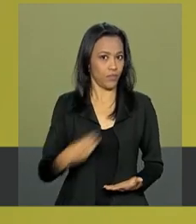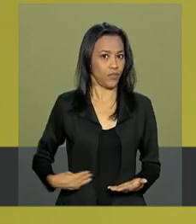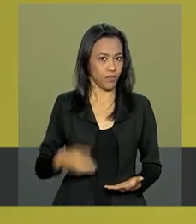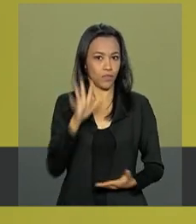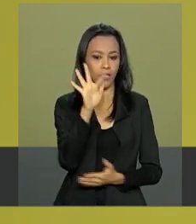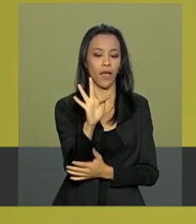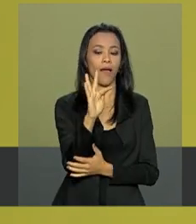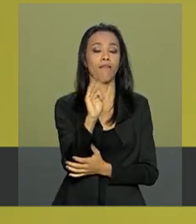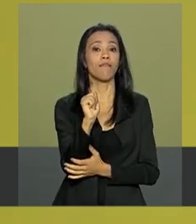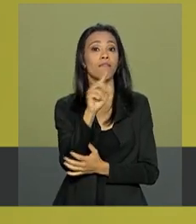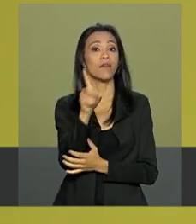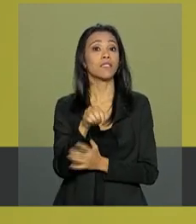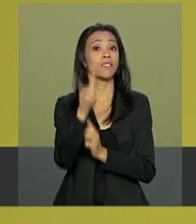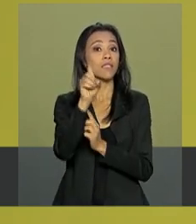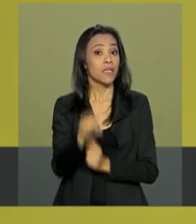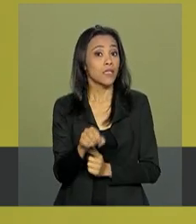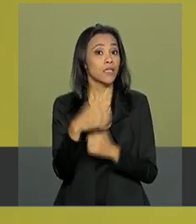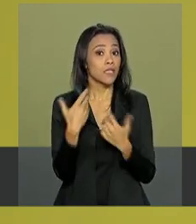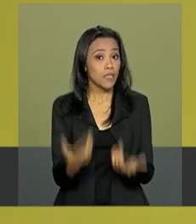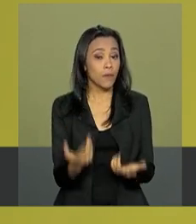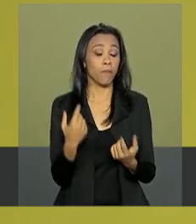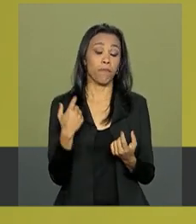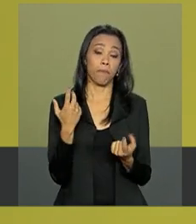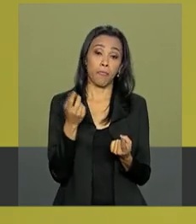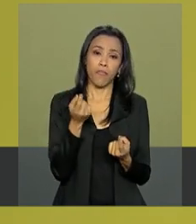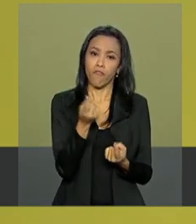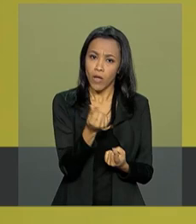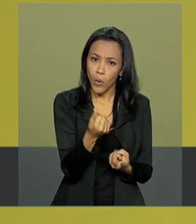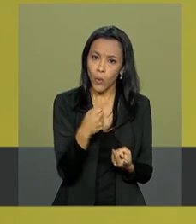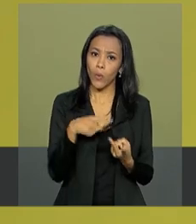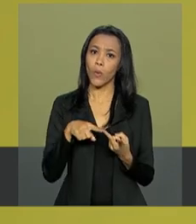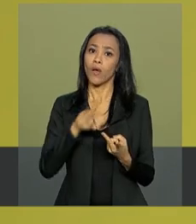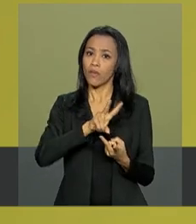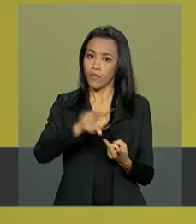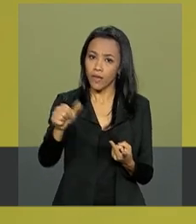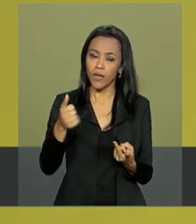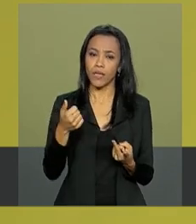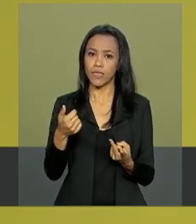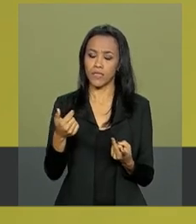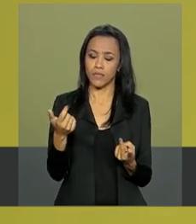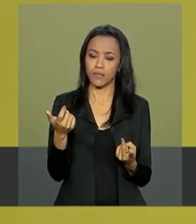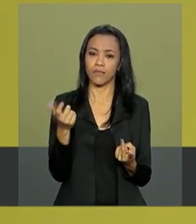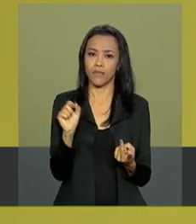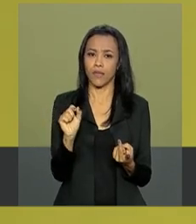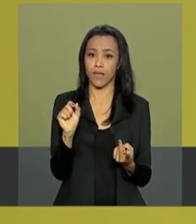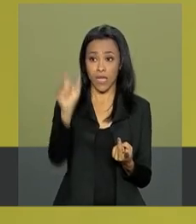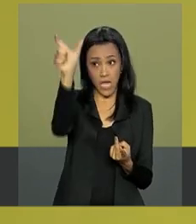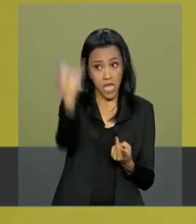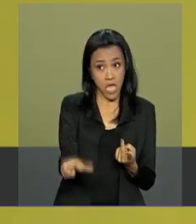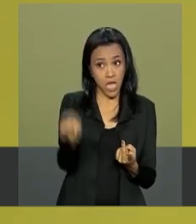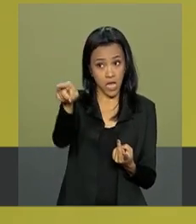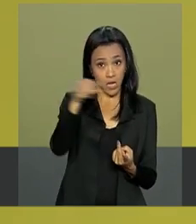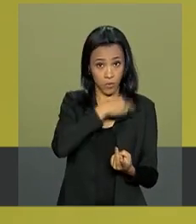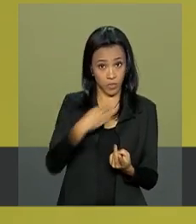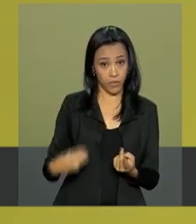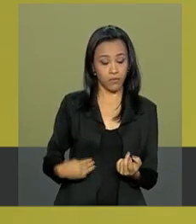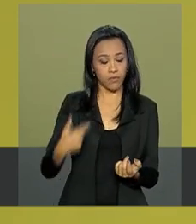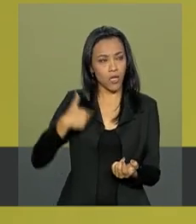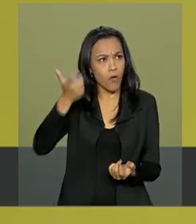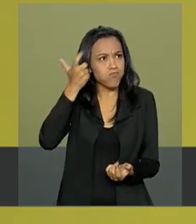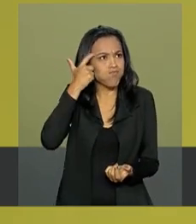valores vão pressionar o presidente, que, por sua vez, pressiona o Guardia. Mas o Guardia tem uma capacidade